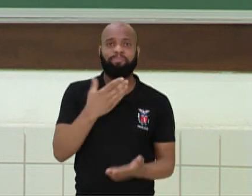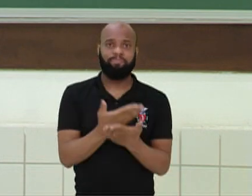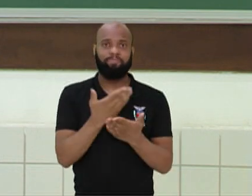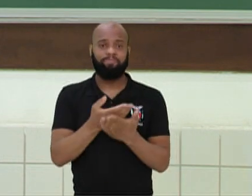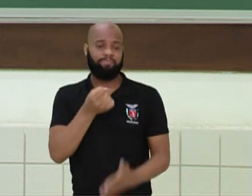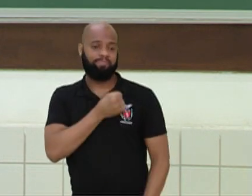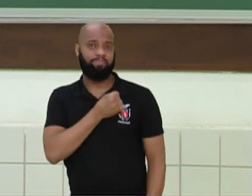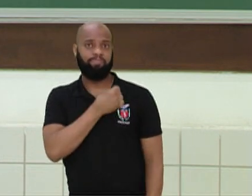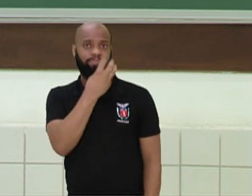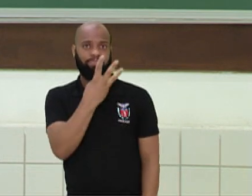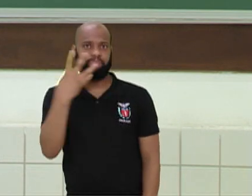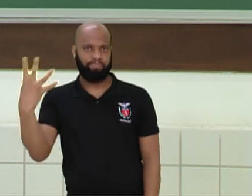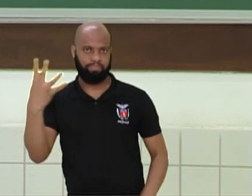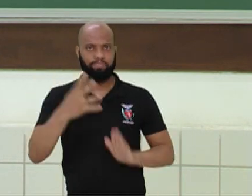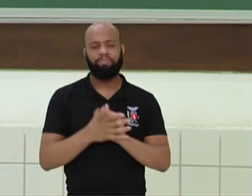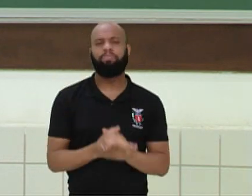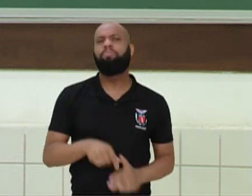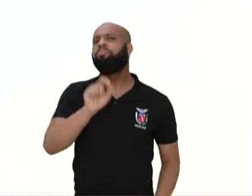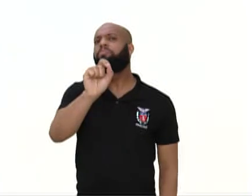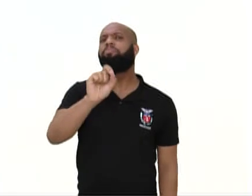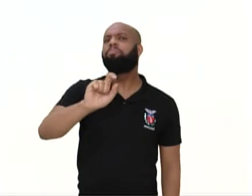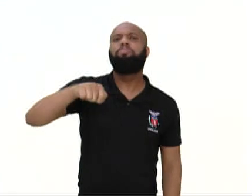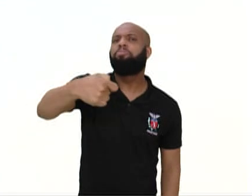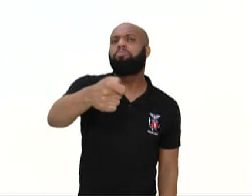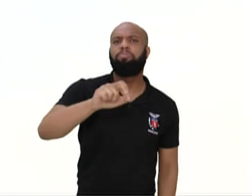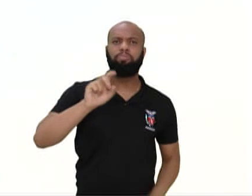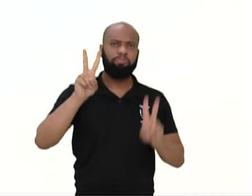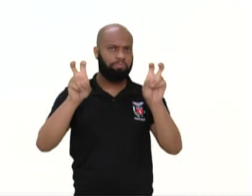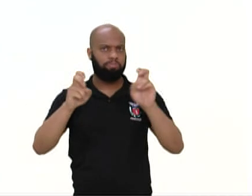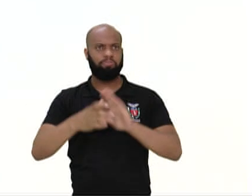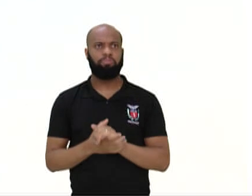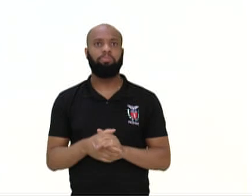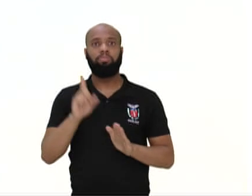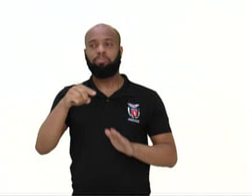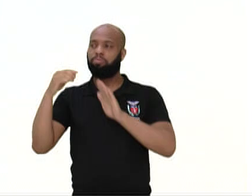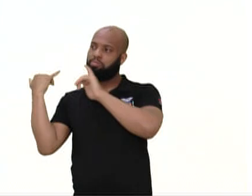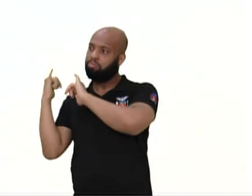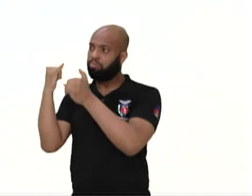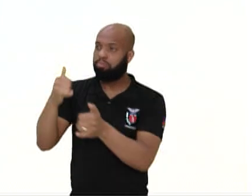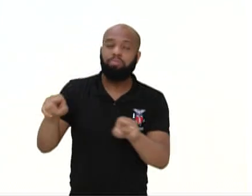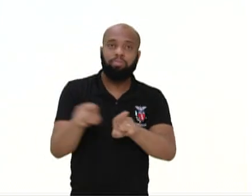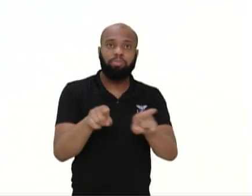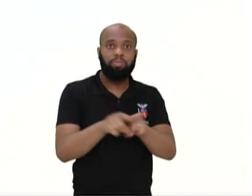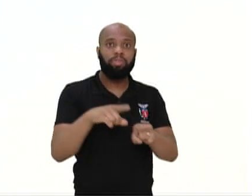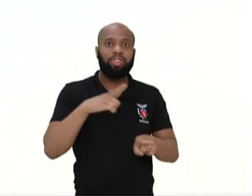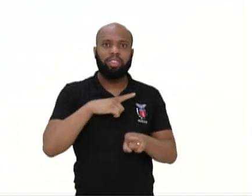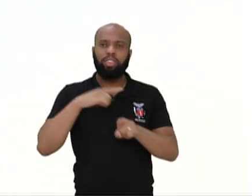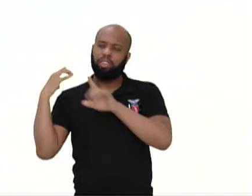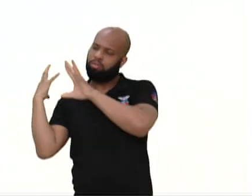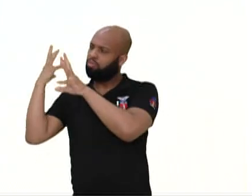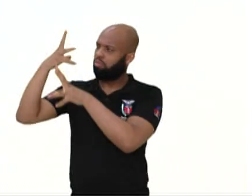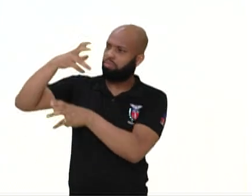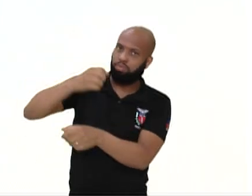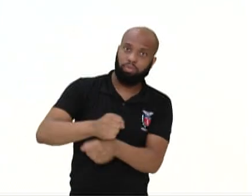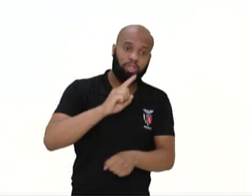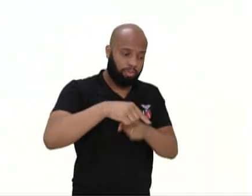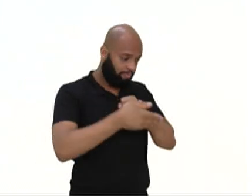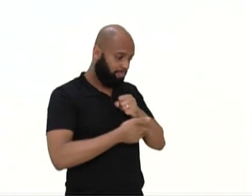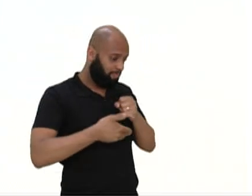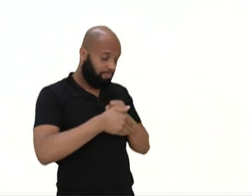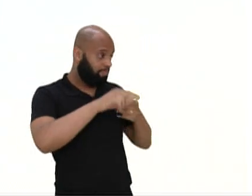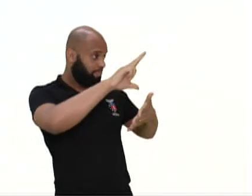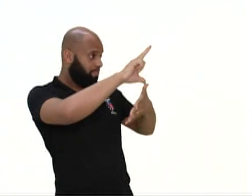número 34, que falou sobre o folclore e o resgate das raízes